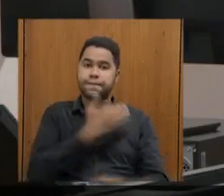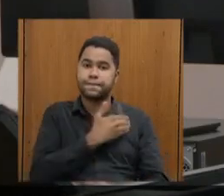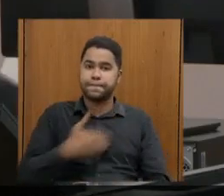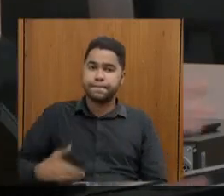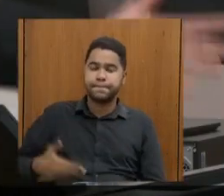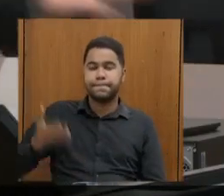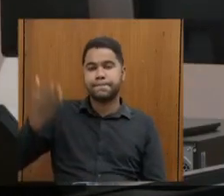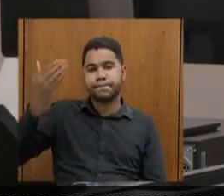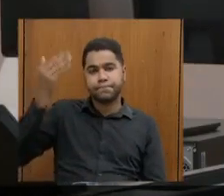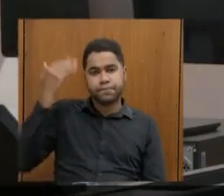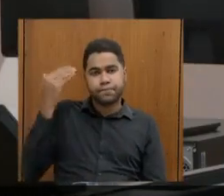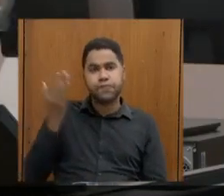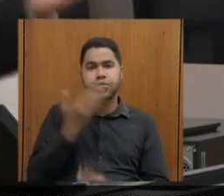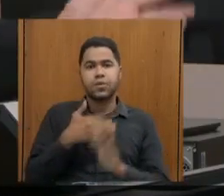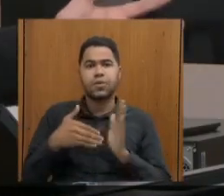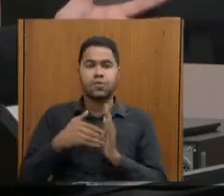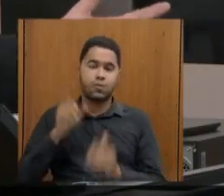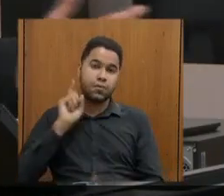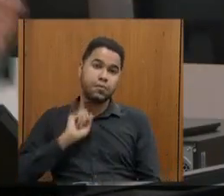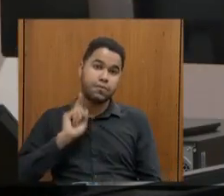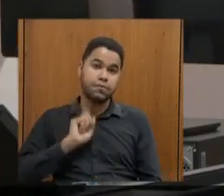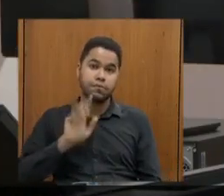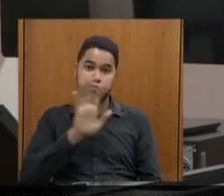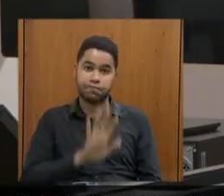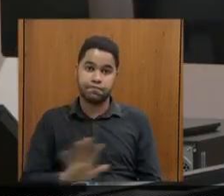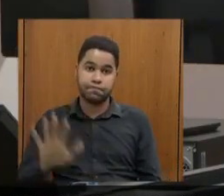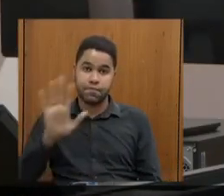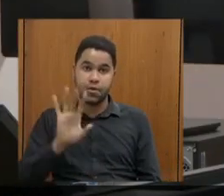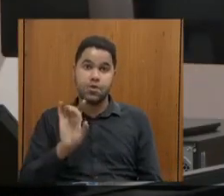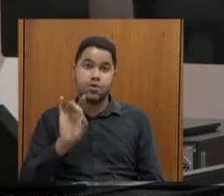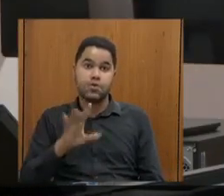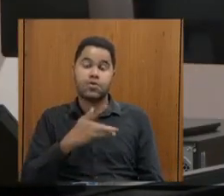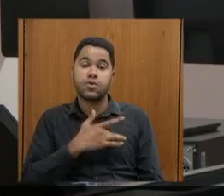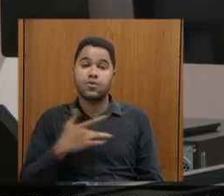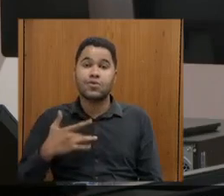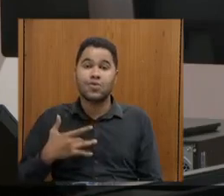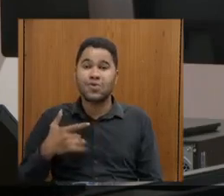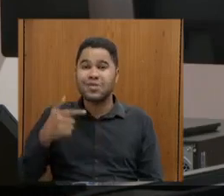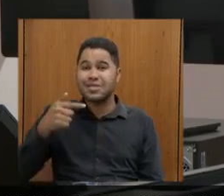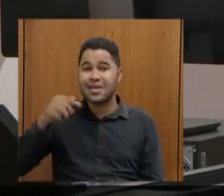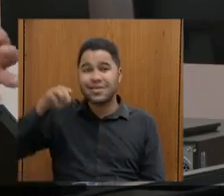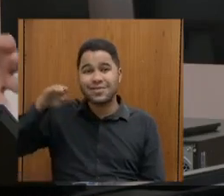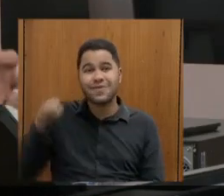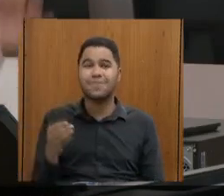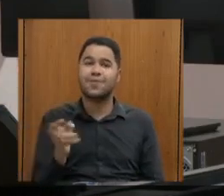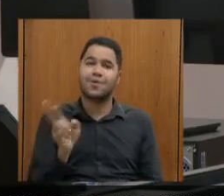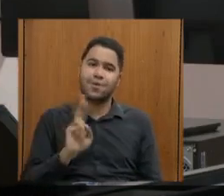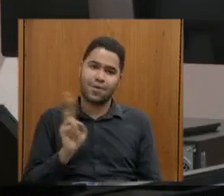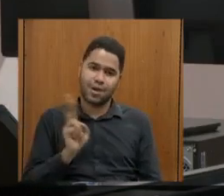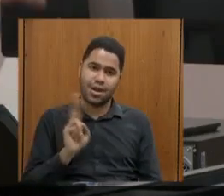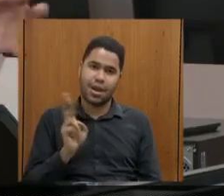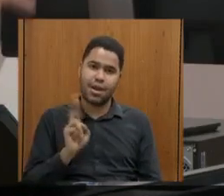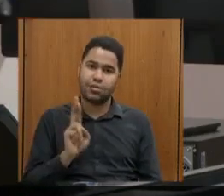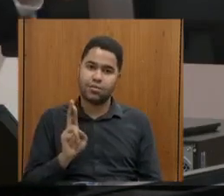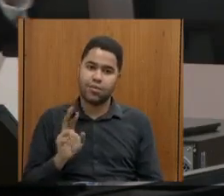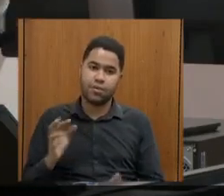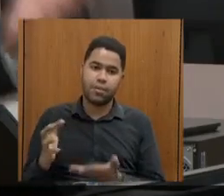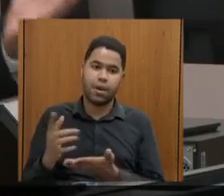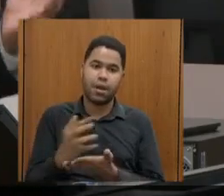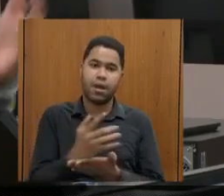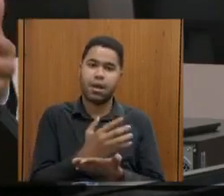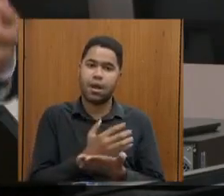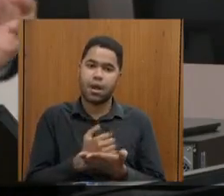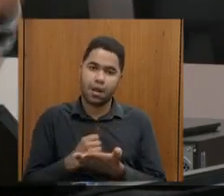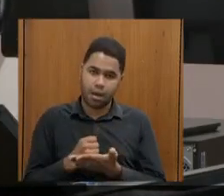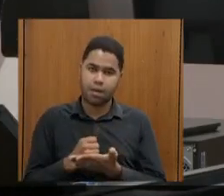passado com toda Minas Gerais né só na saúde Foram sete milhões de reais que foram retirados